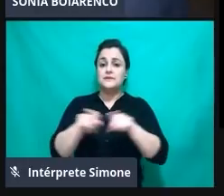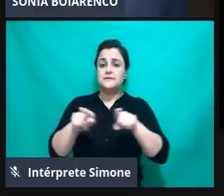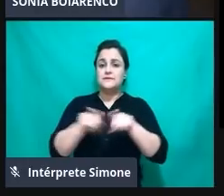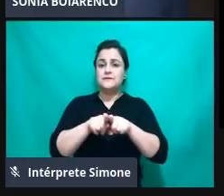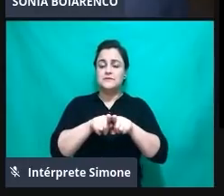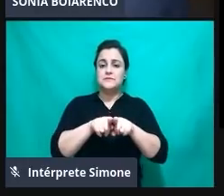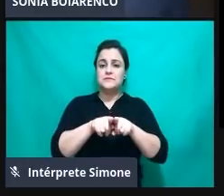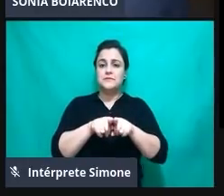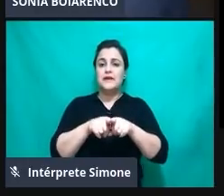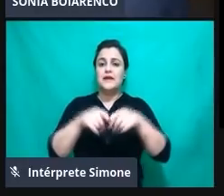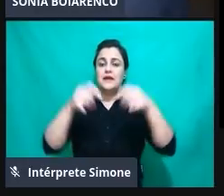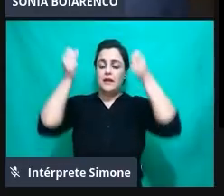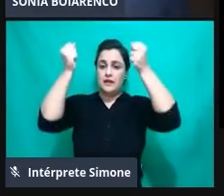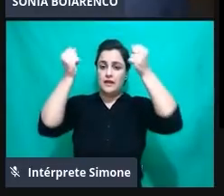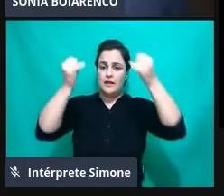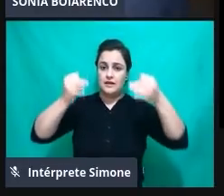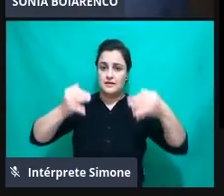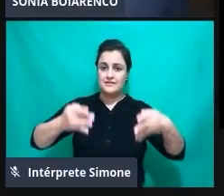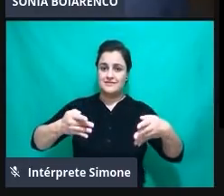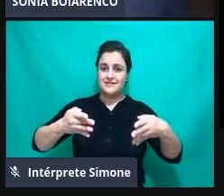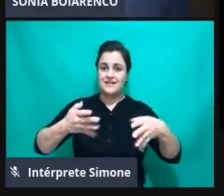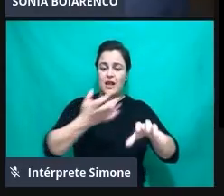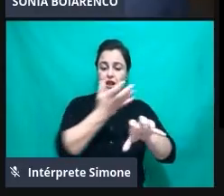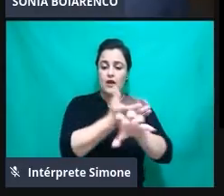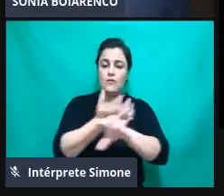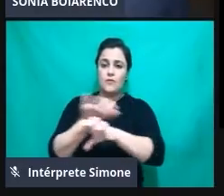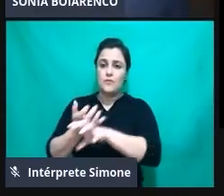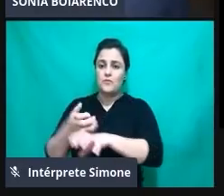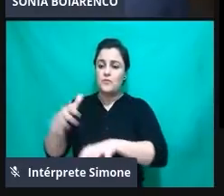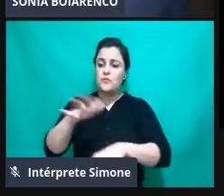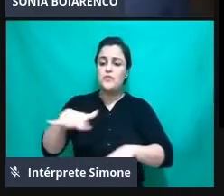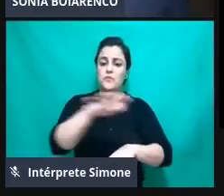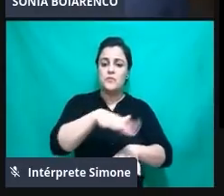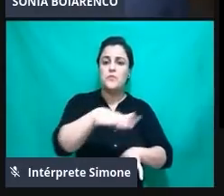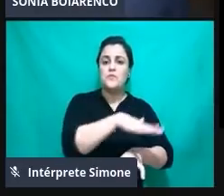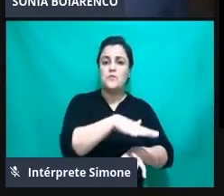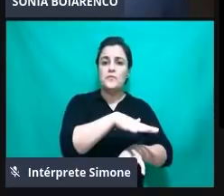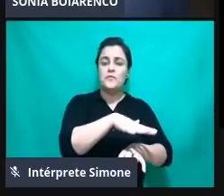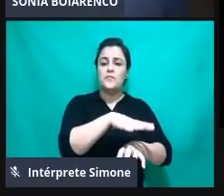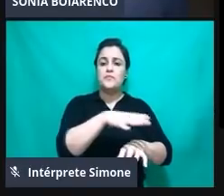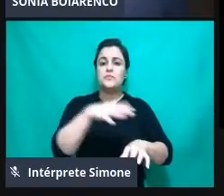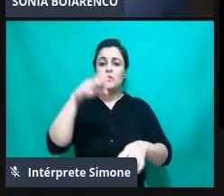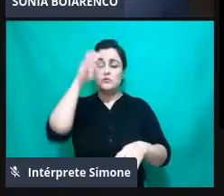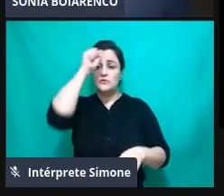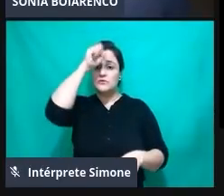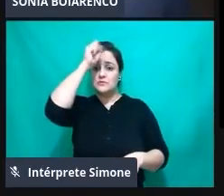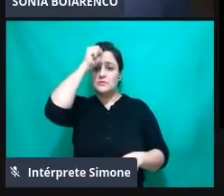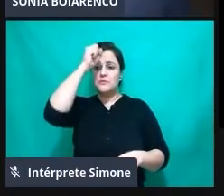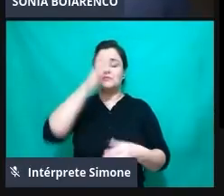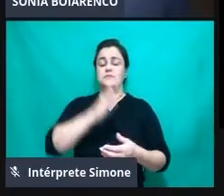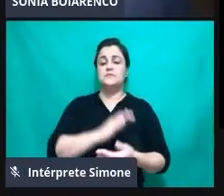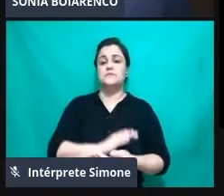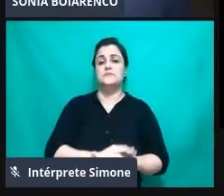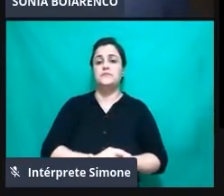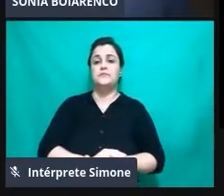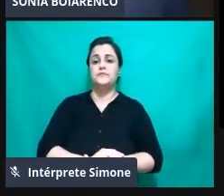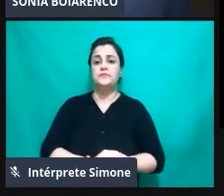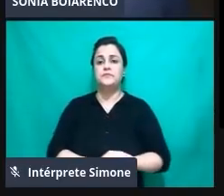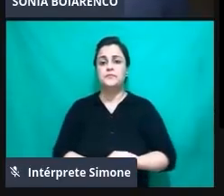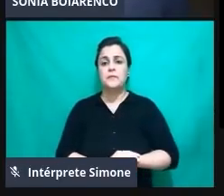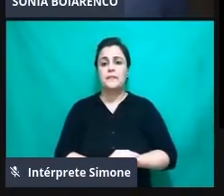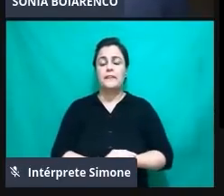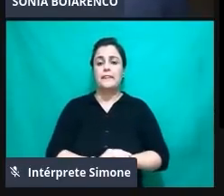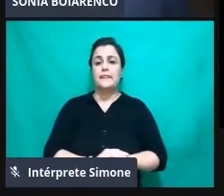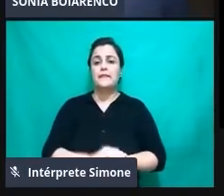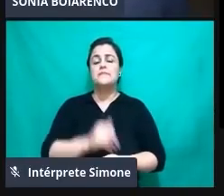história, geografia e matemática. Nós também iremos discorrer sobre